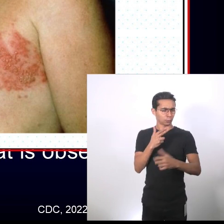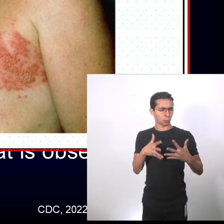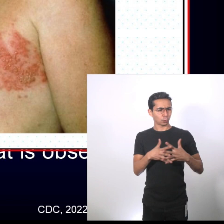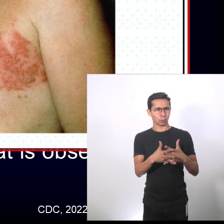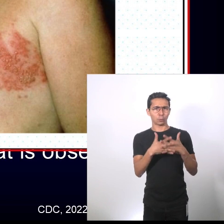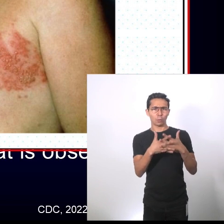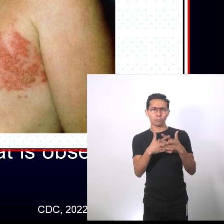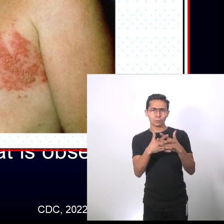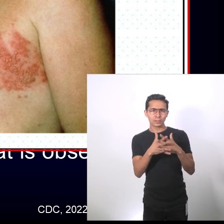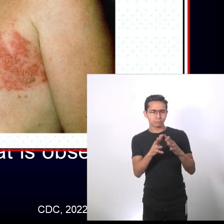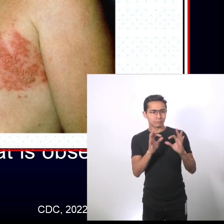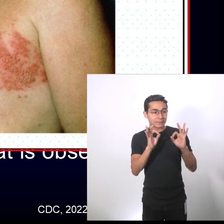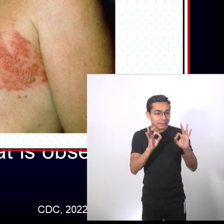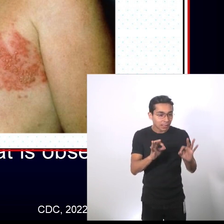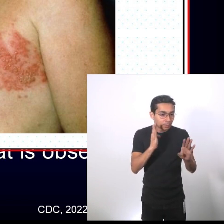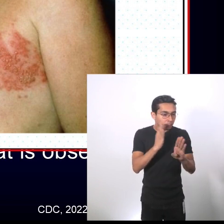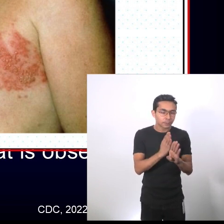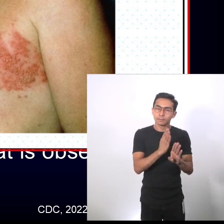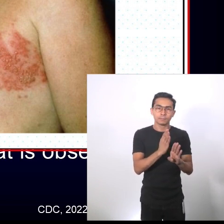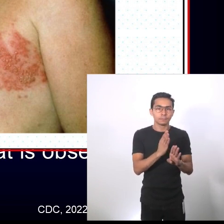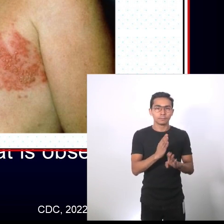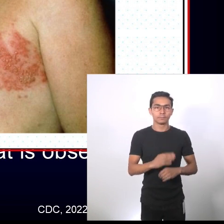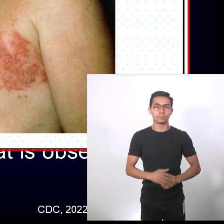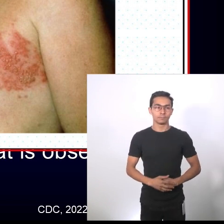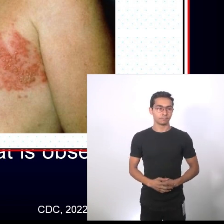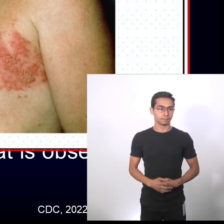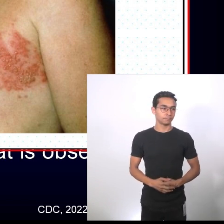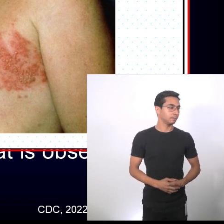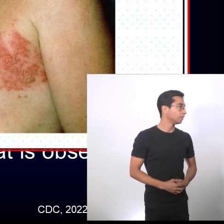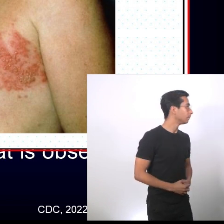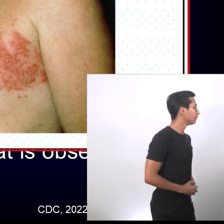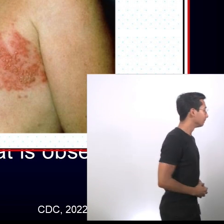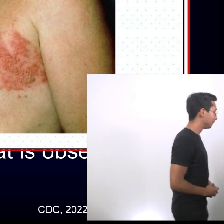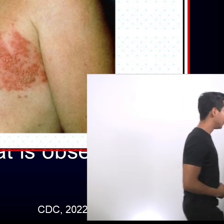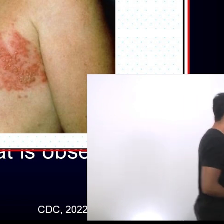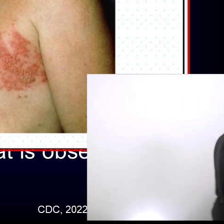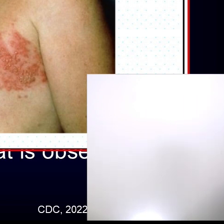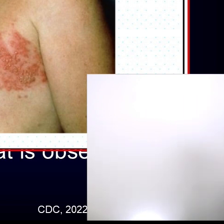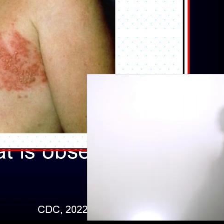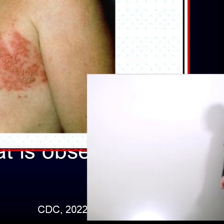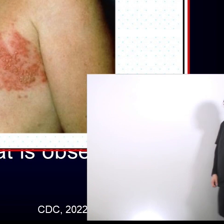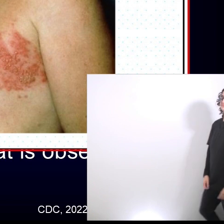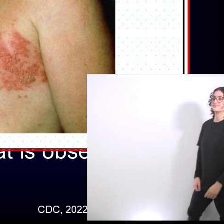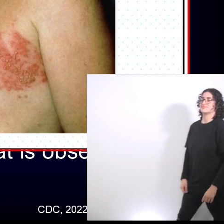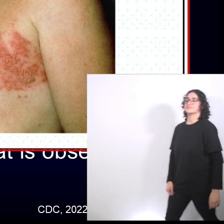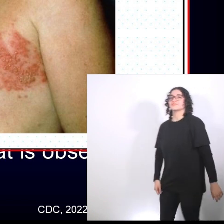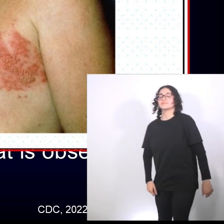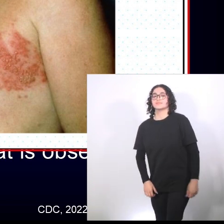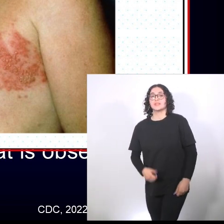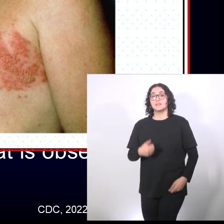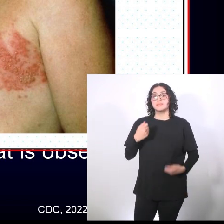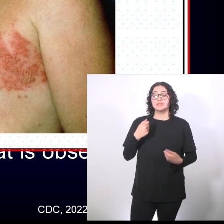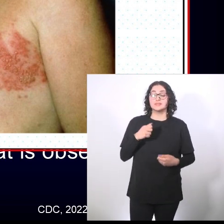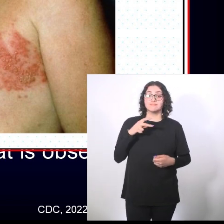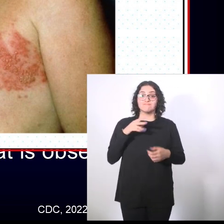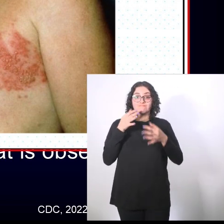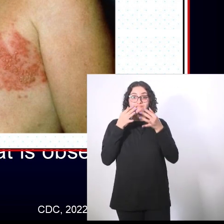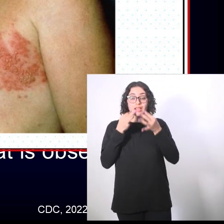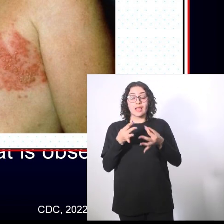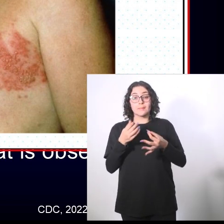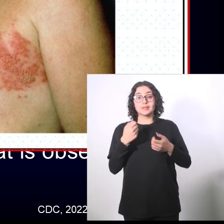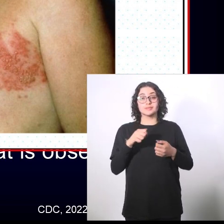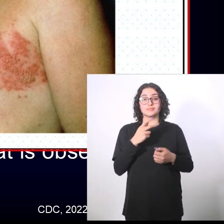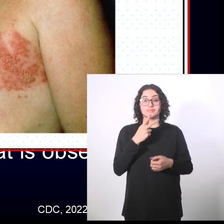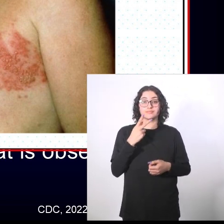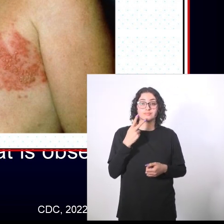doenças exantemáticas. A gente tem também que, nesse momento, reconhecer que é importante a gente equipar